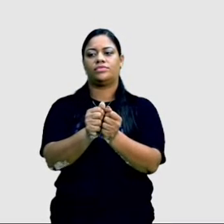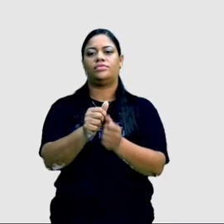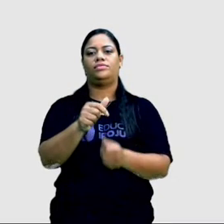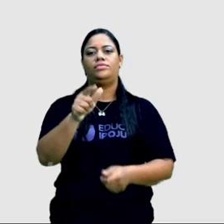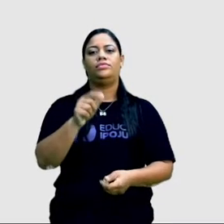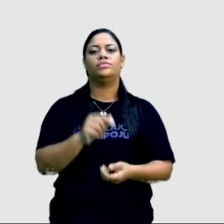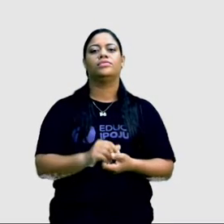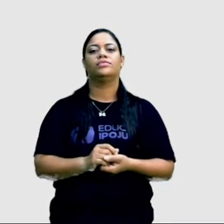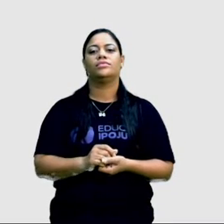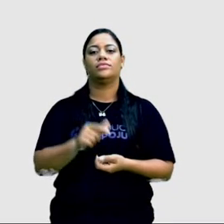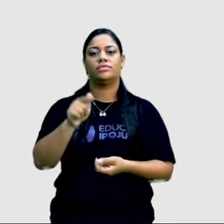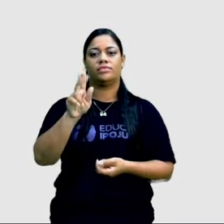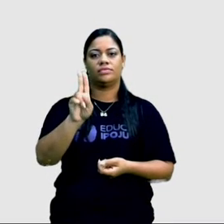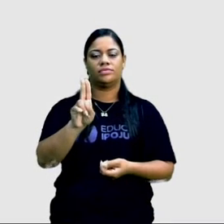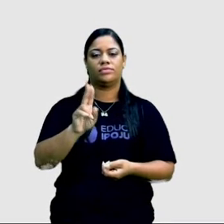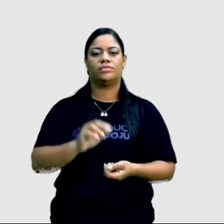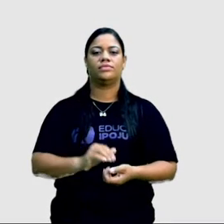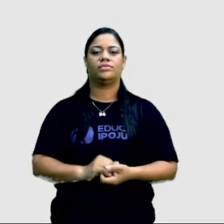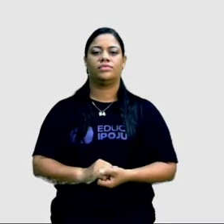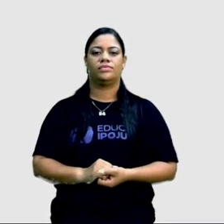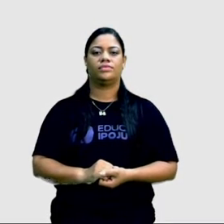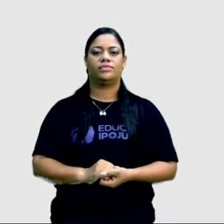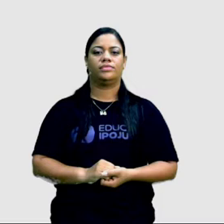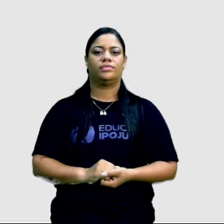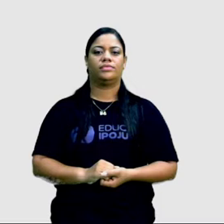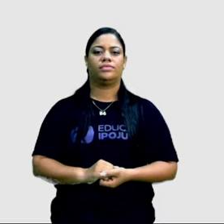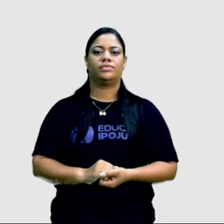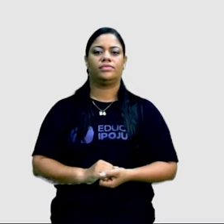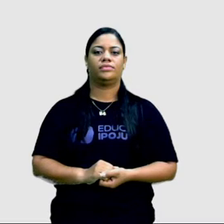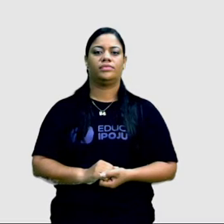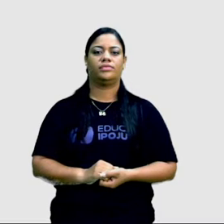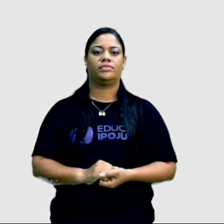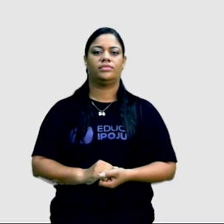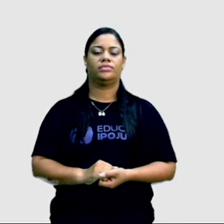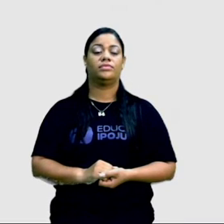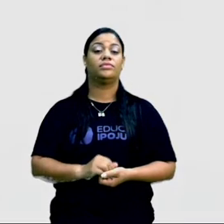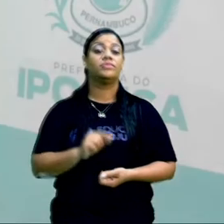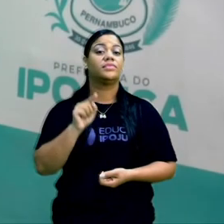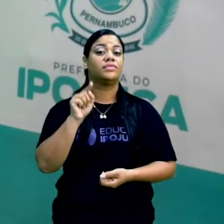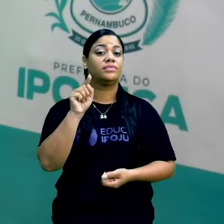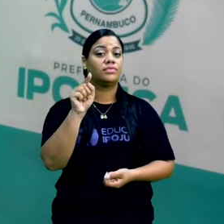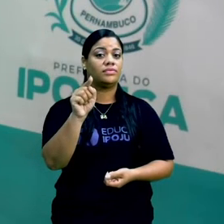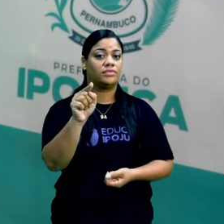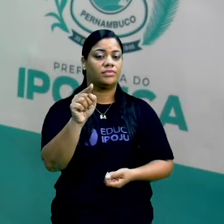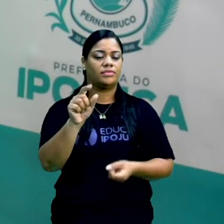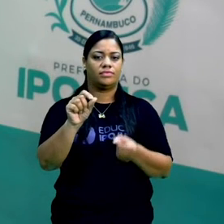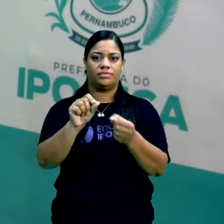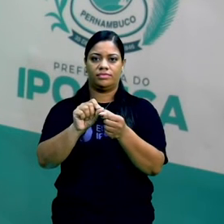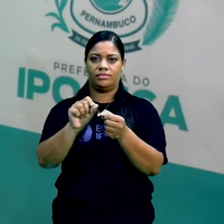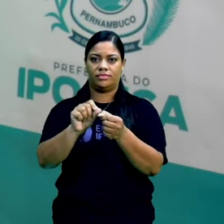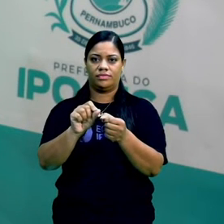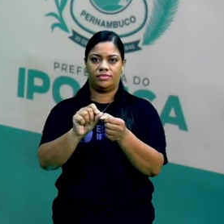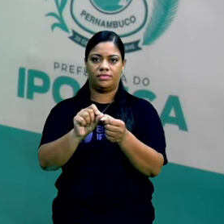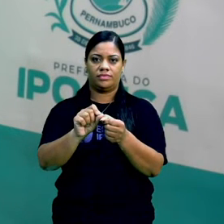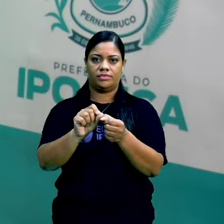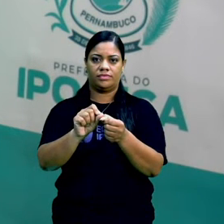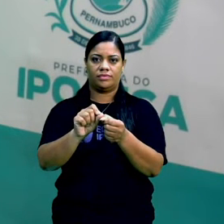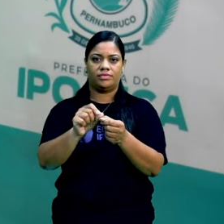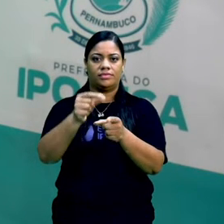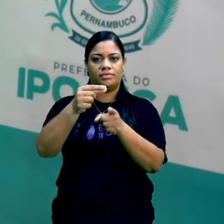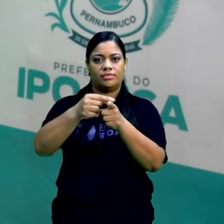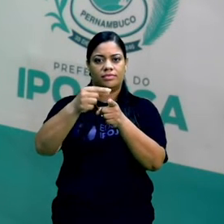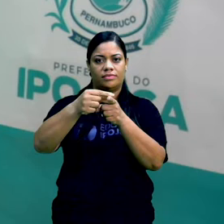no, e na. Guaraná. Então, quando você for fazer separação